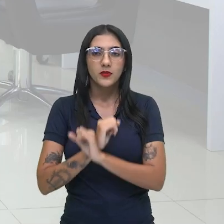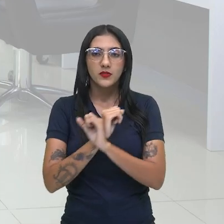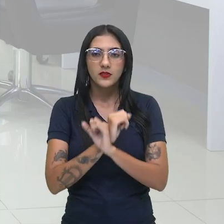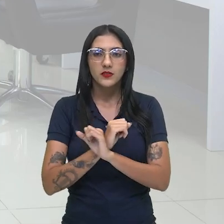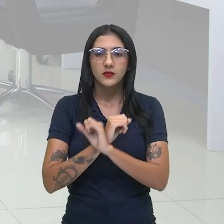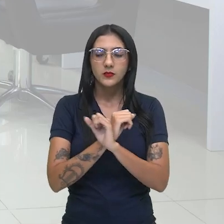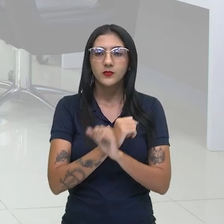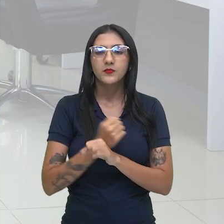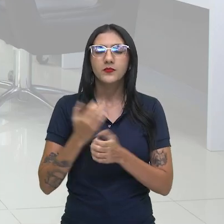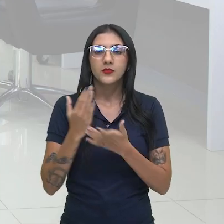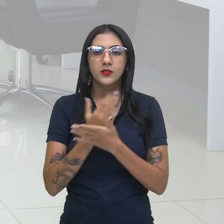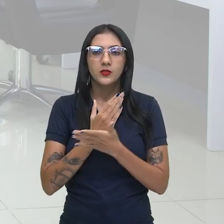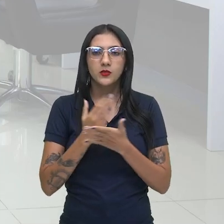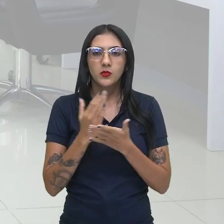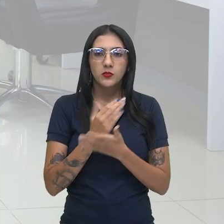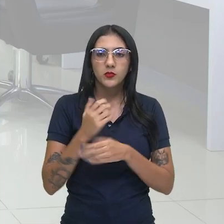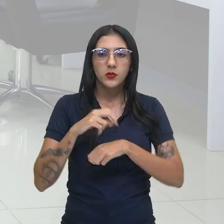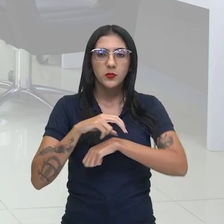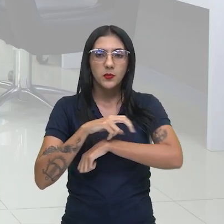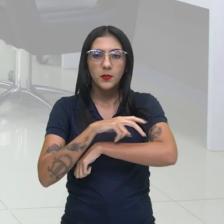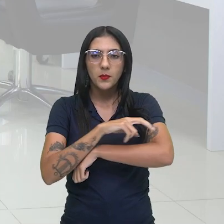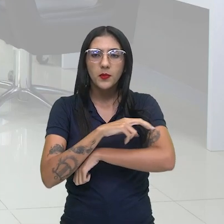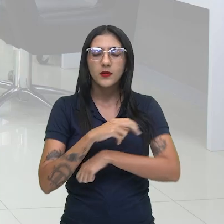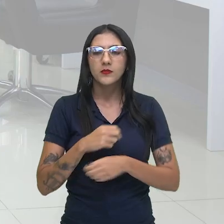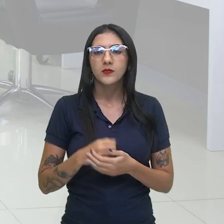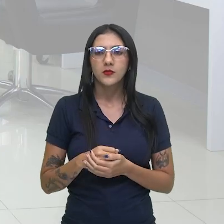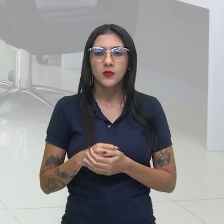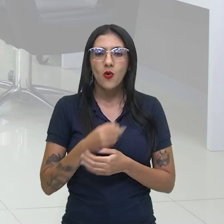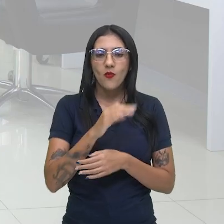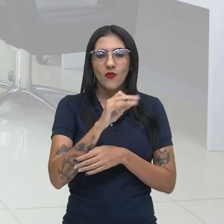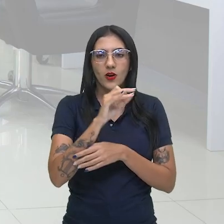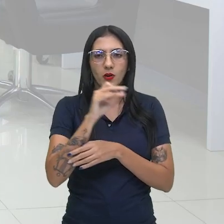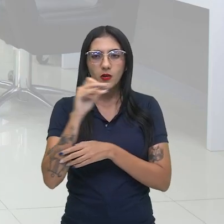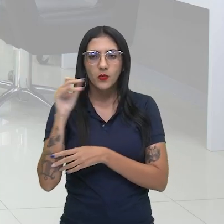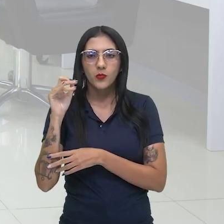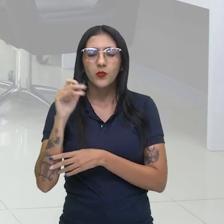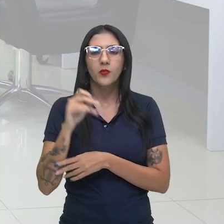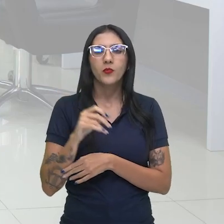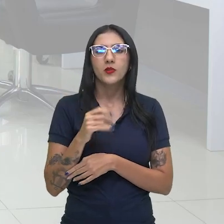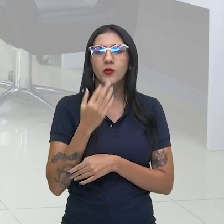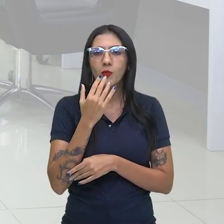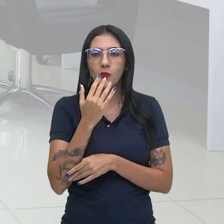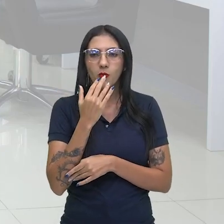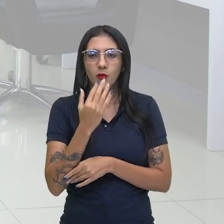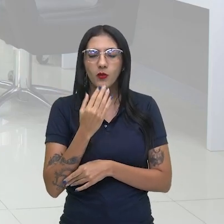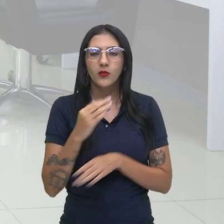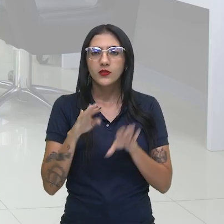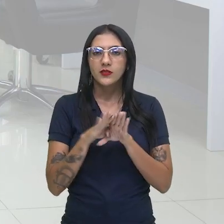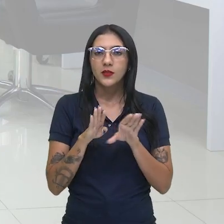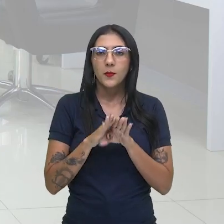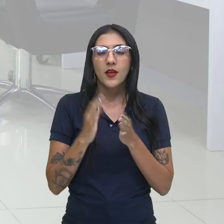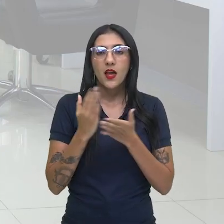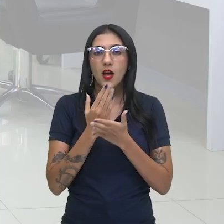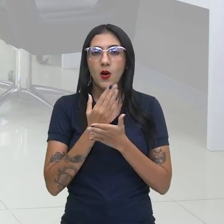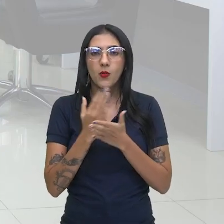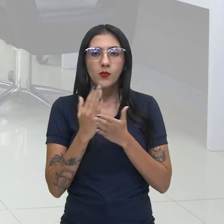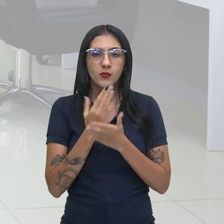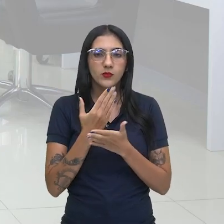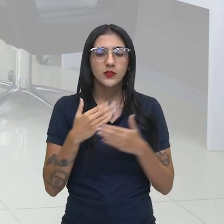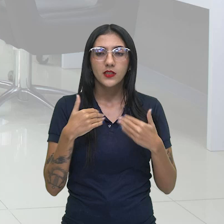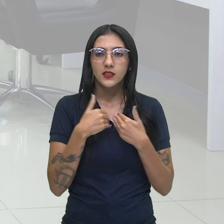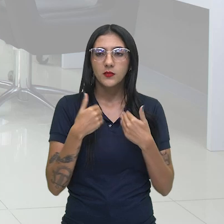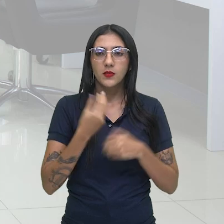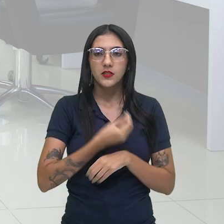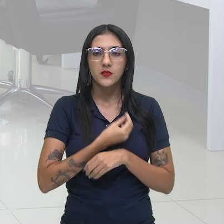de alguns insetos, como o vagalume, também para alguns animais que vivem